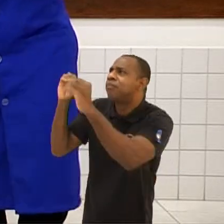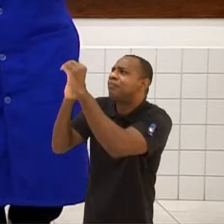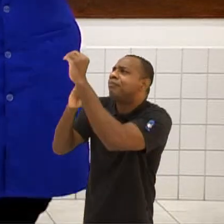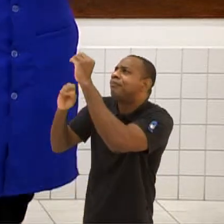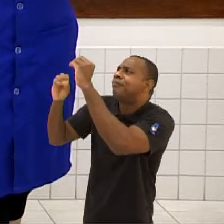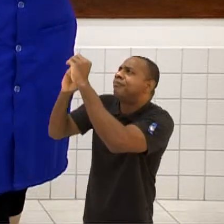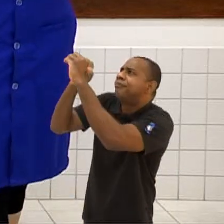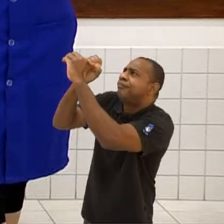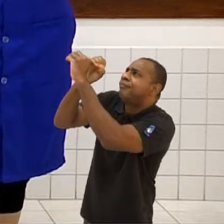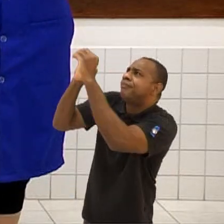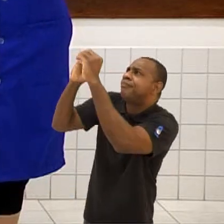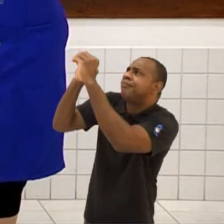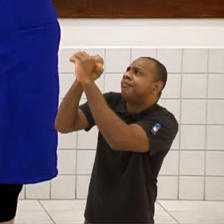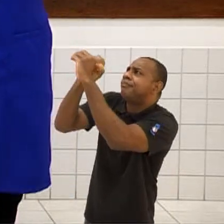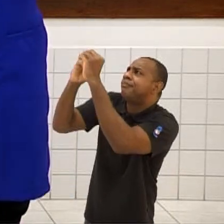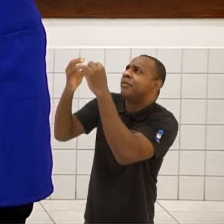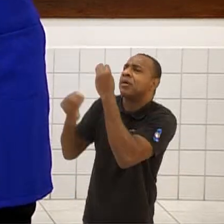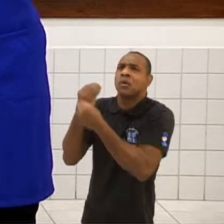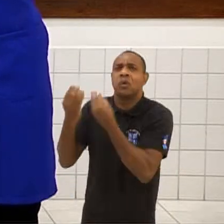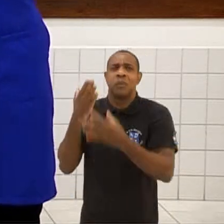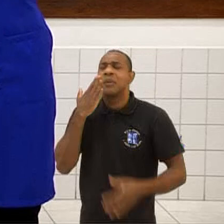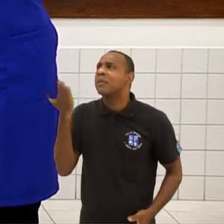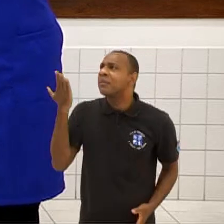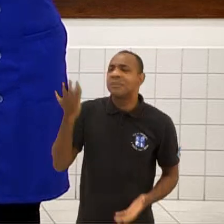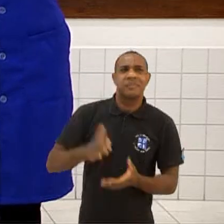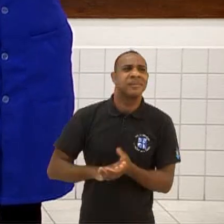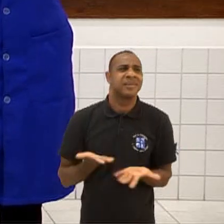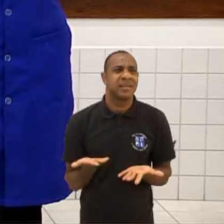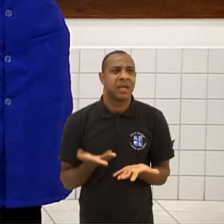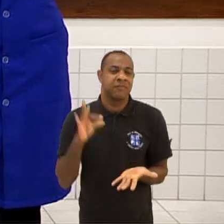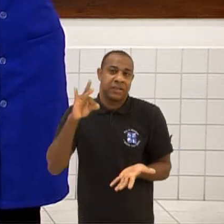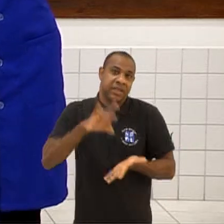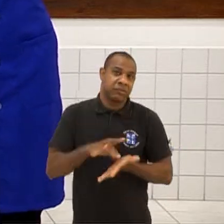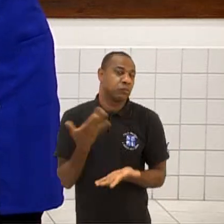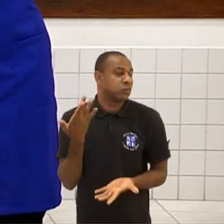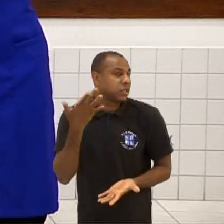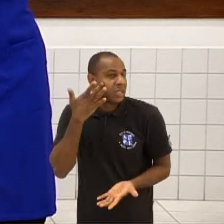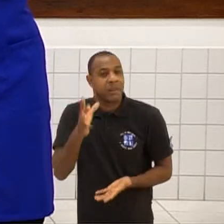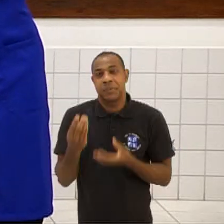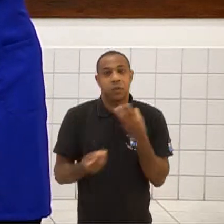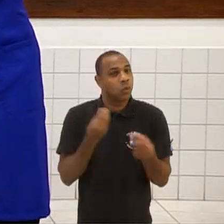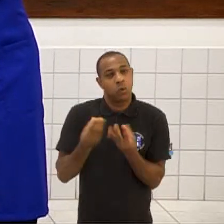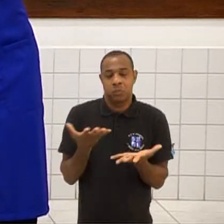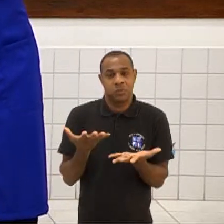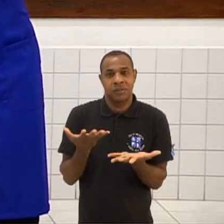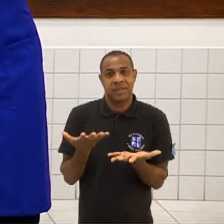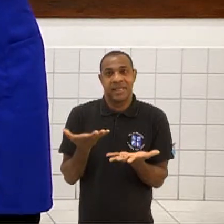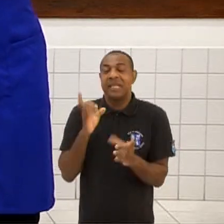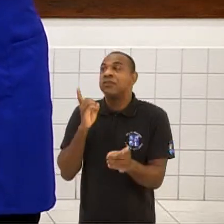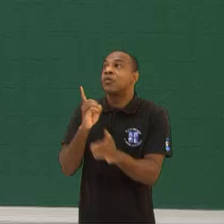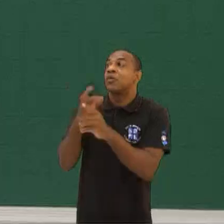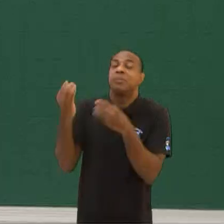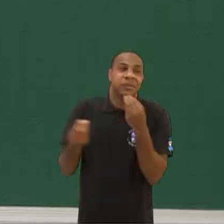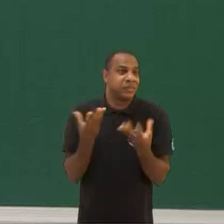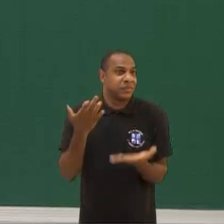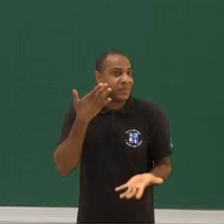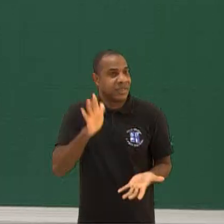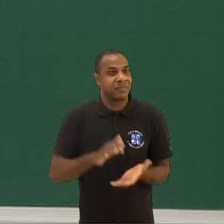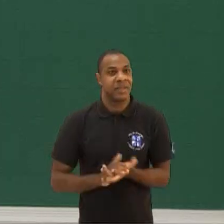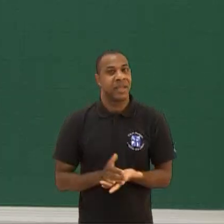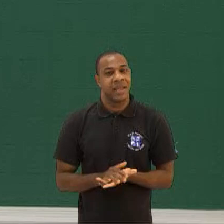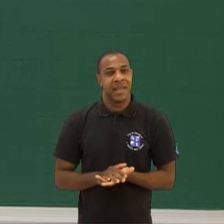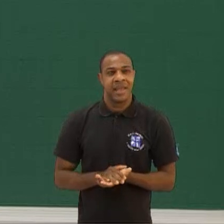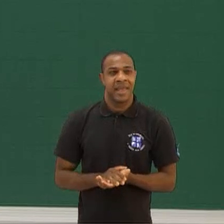585 a.C. A verdade é que até hoje não se sabe exatamente como ele fez essa previsão, tá? A literatura